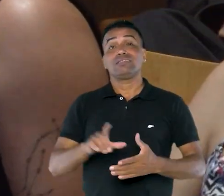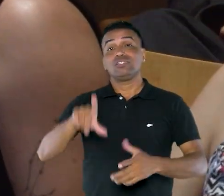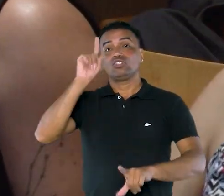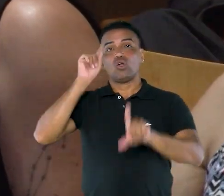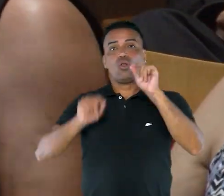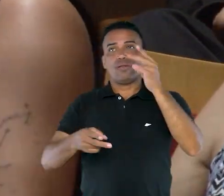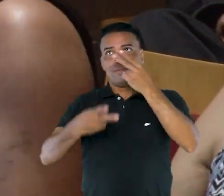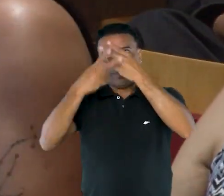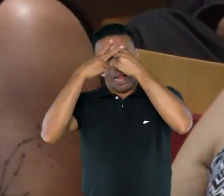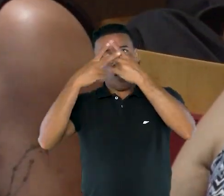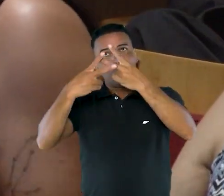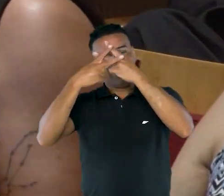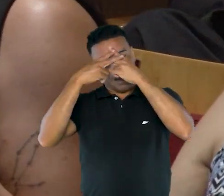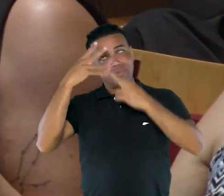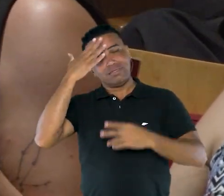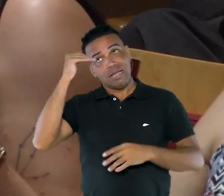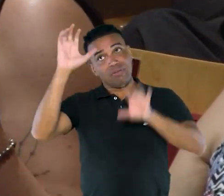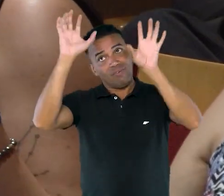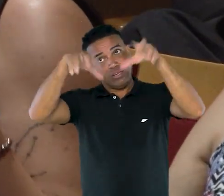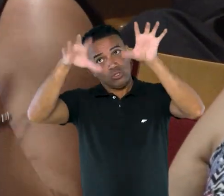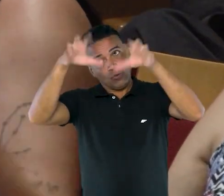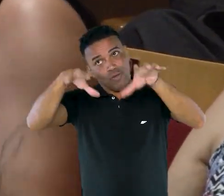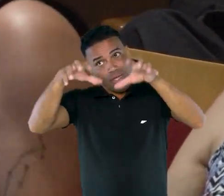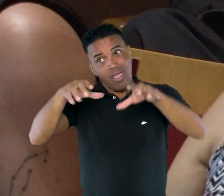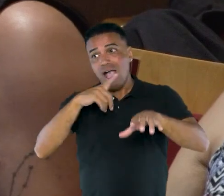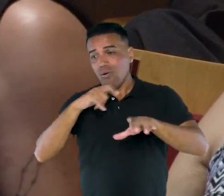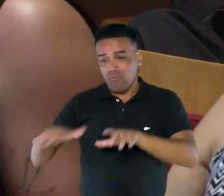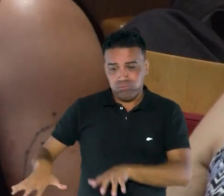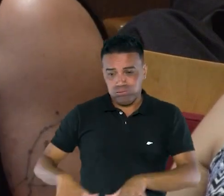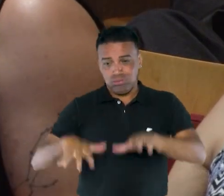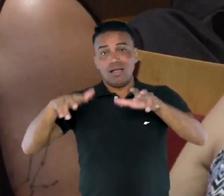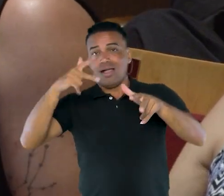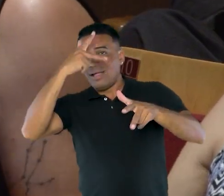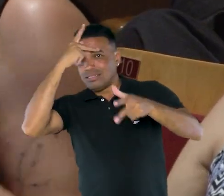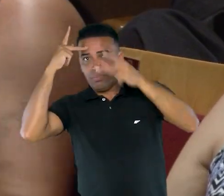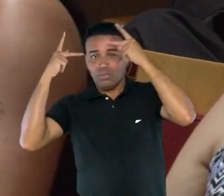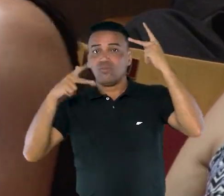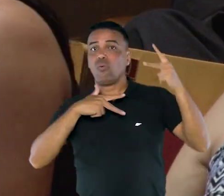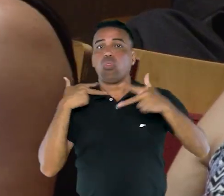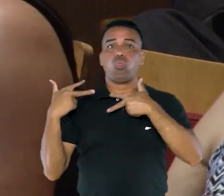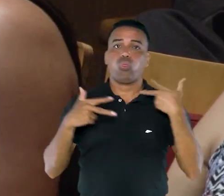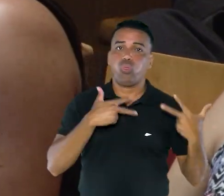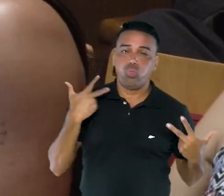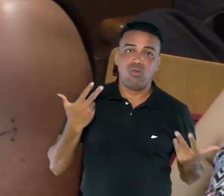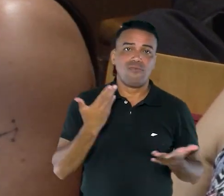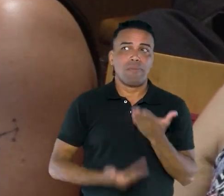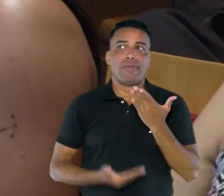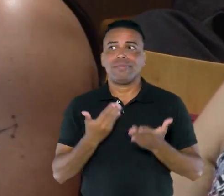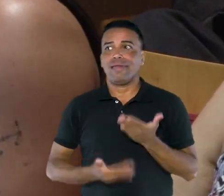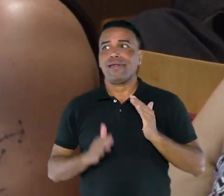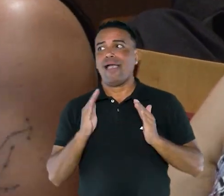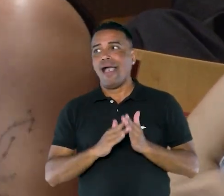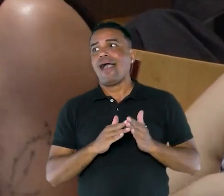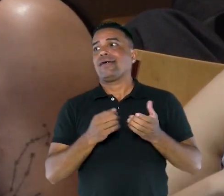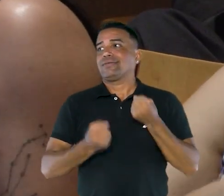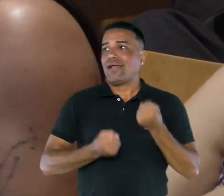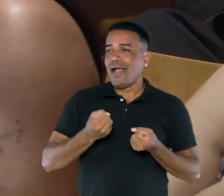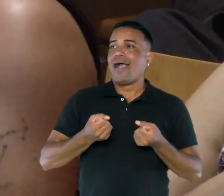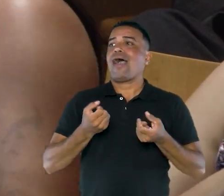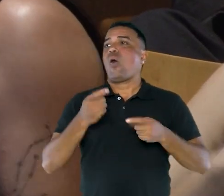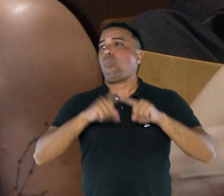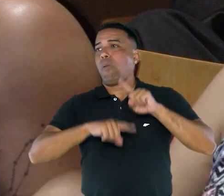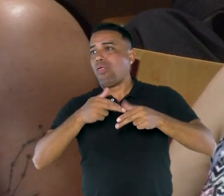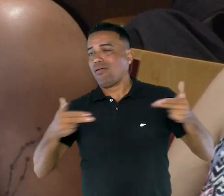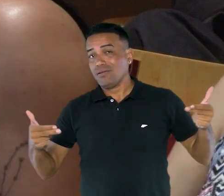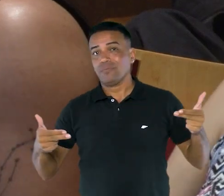traumatizados, sabendo que vai alagar, sabendo que as pessoas vão morrer, que elas vão perder o pouco que têm, e ele decide